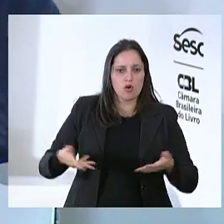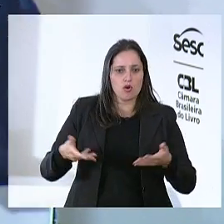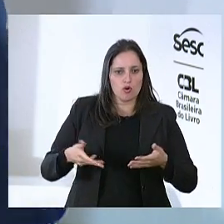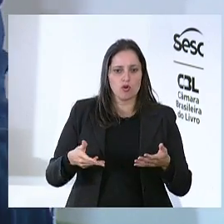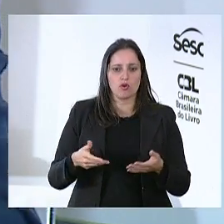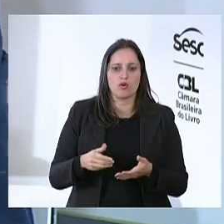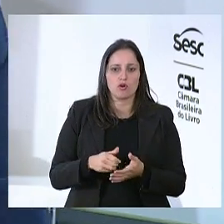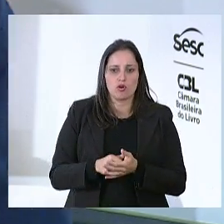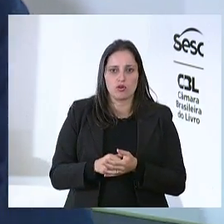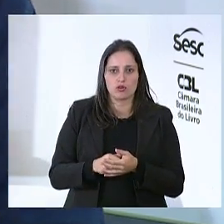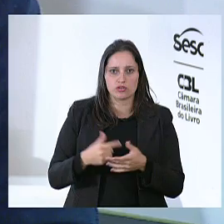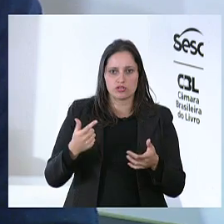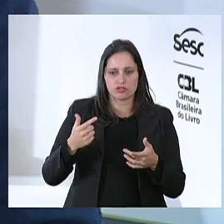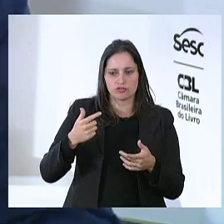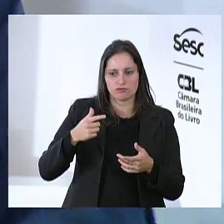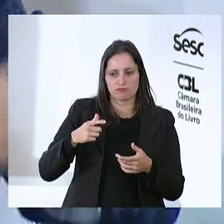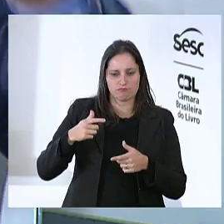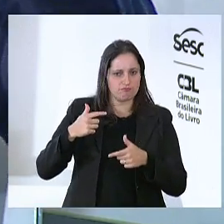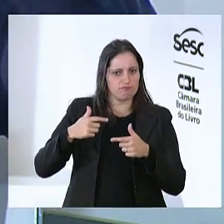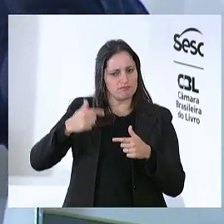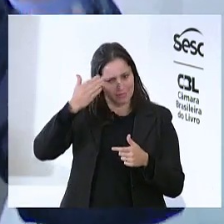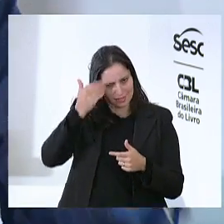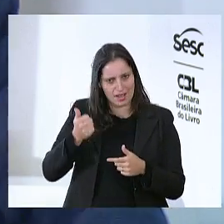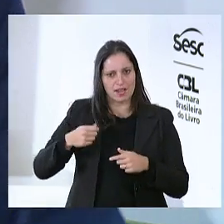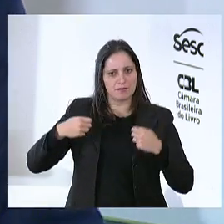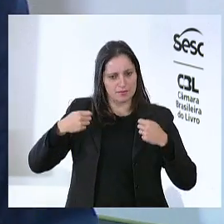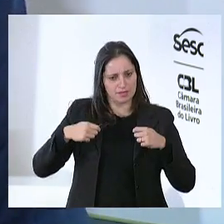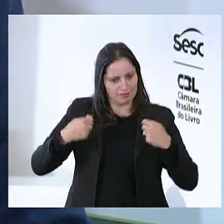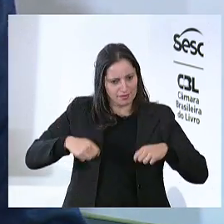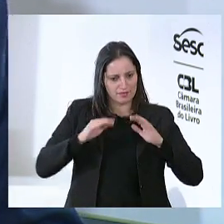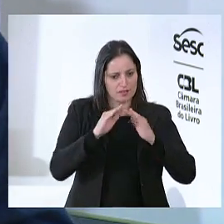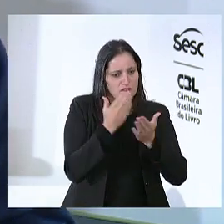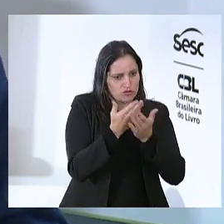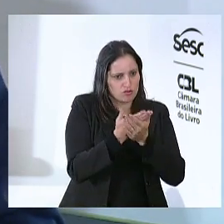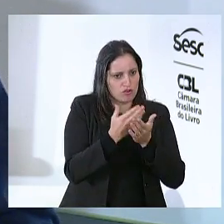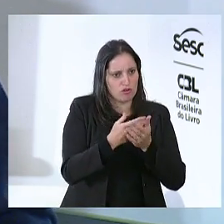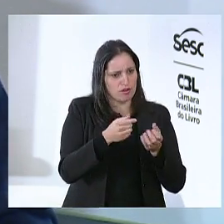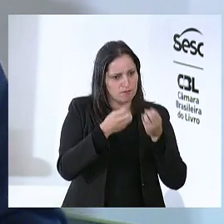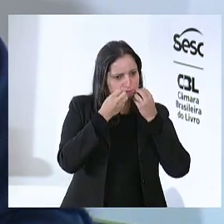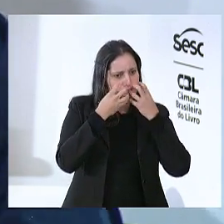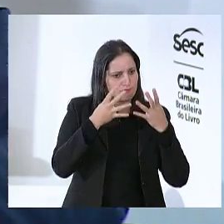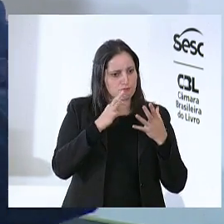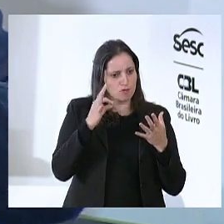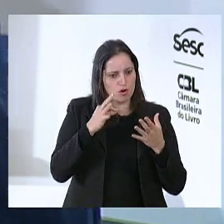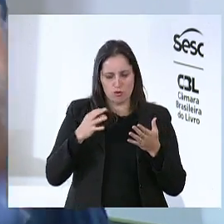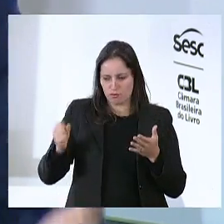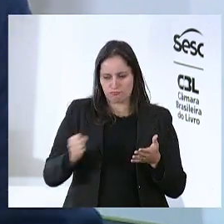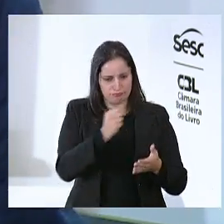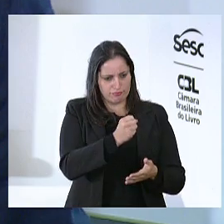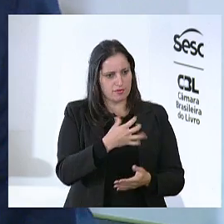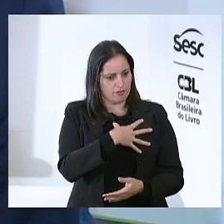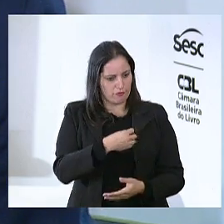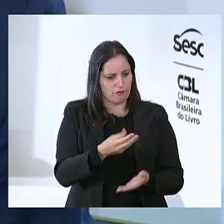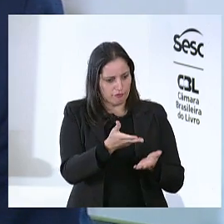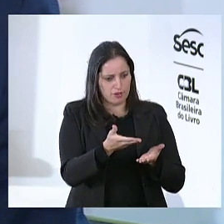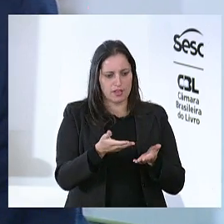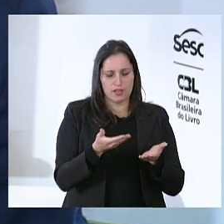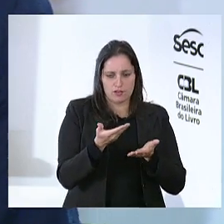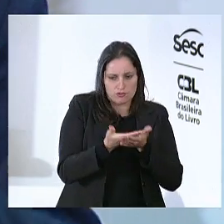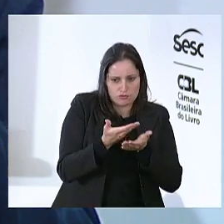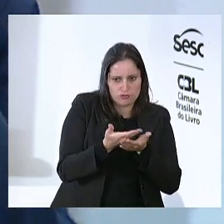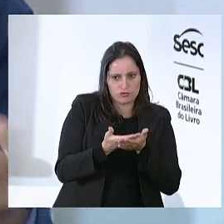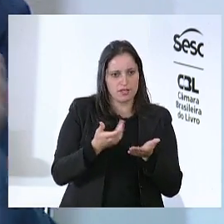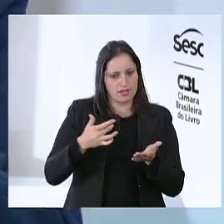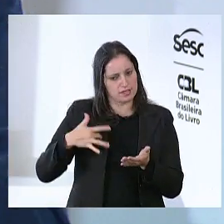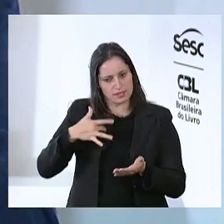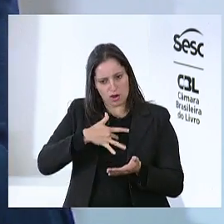a uma saúde decente para a família dele, a ter uma escola decente para o filho, coisa do gênero. Esse negócio está implodindo, gente.